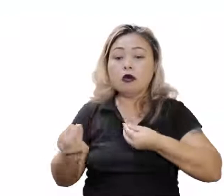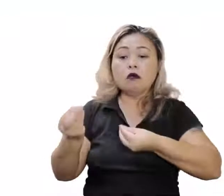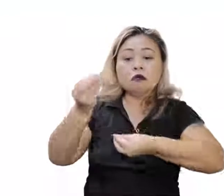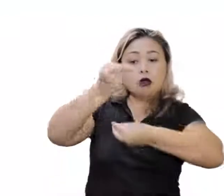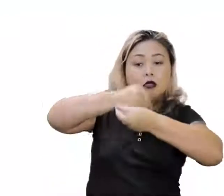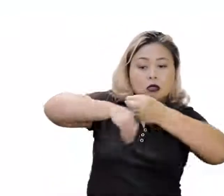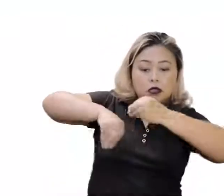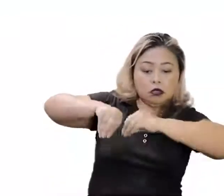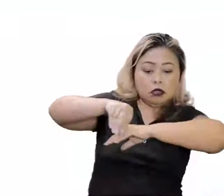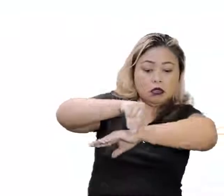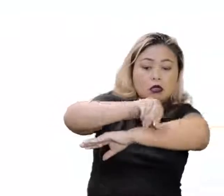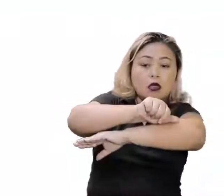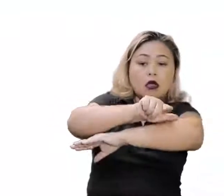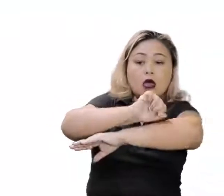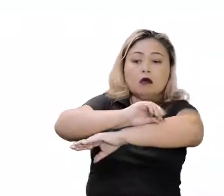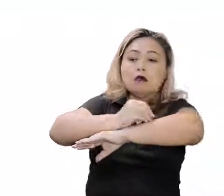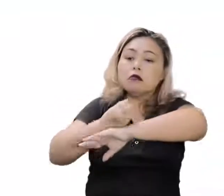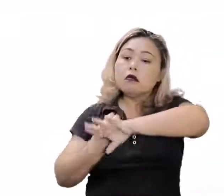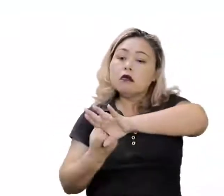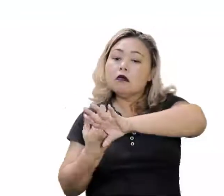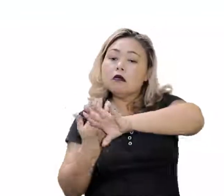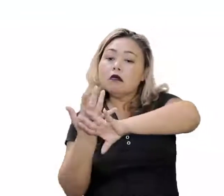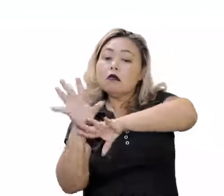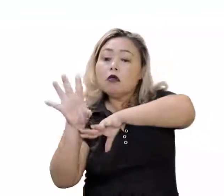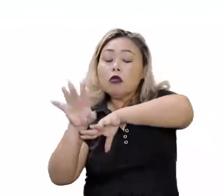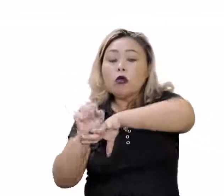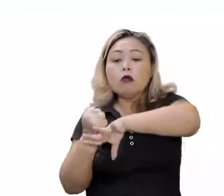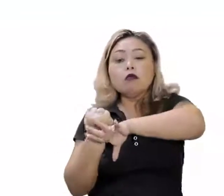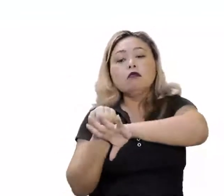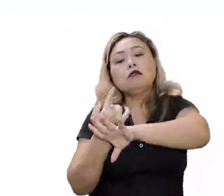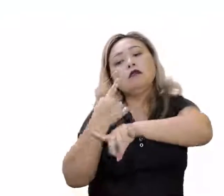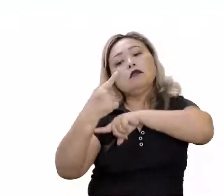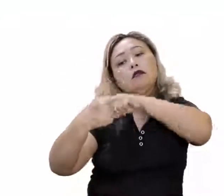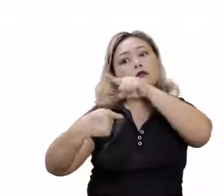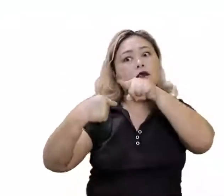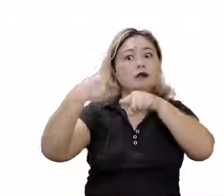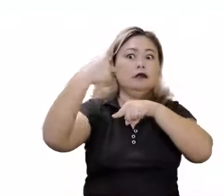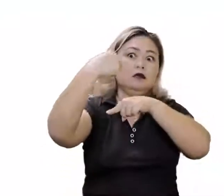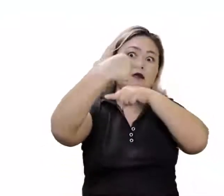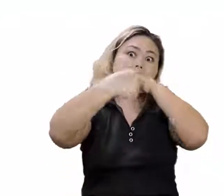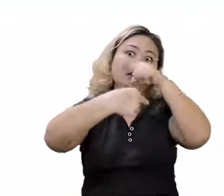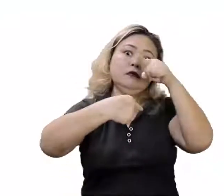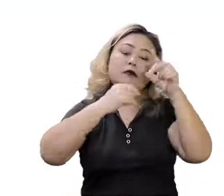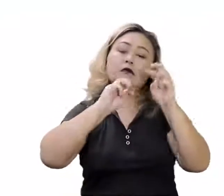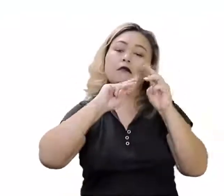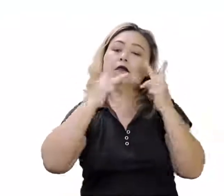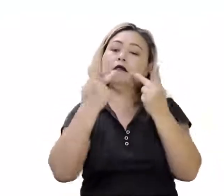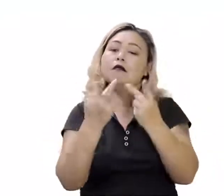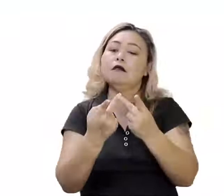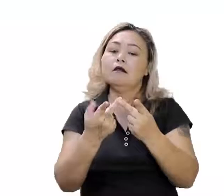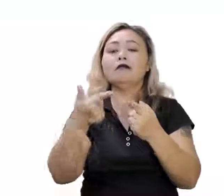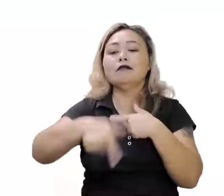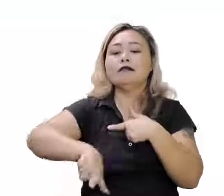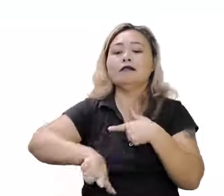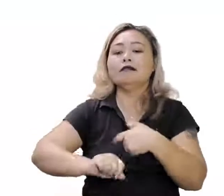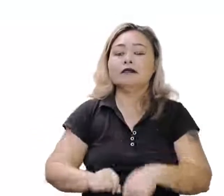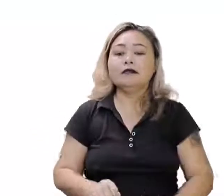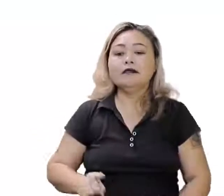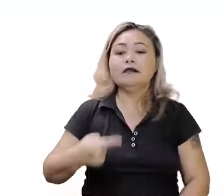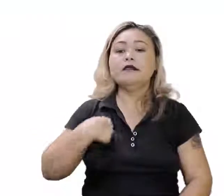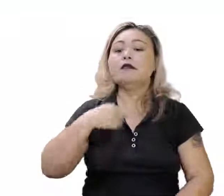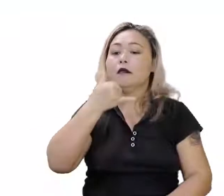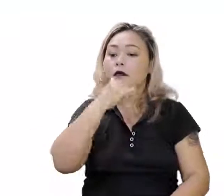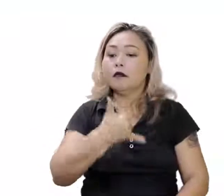isso para o solo. E, enfim, vai passar para os vegetais, vão estar absorvendo e começa todo o ciclo de matéria novamente. Porque